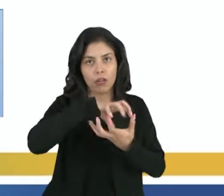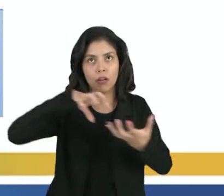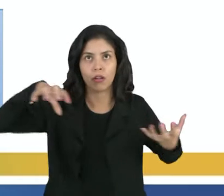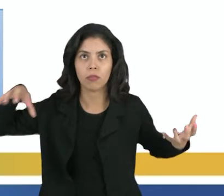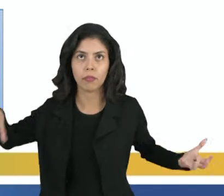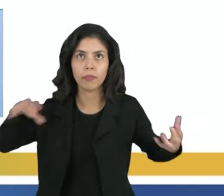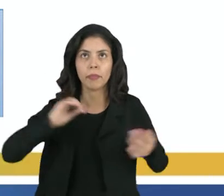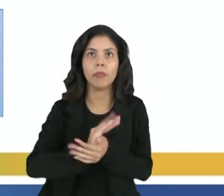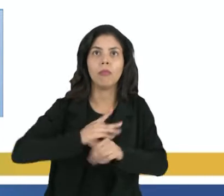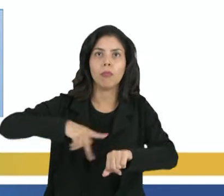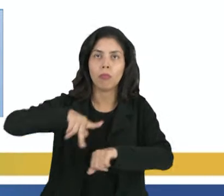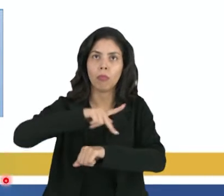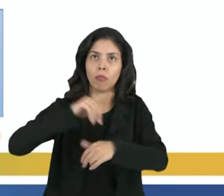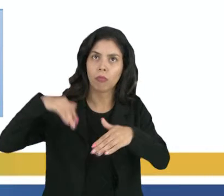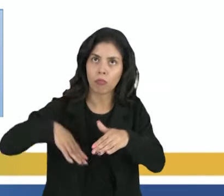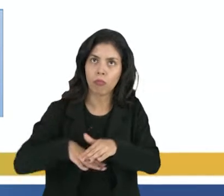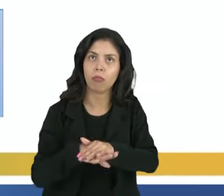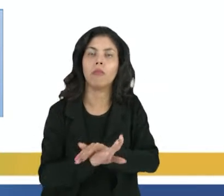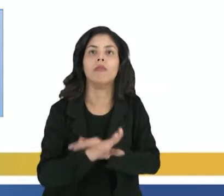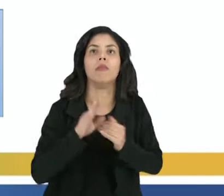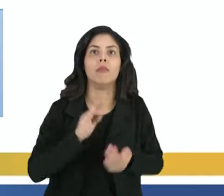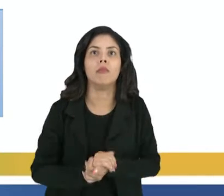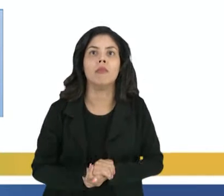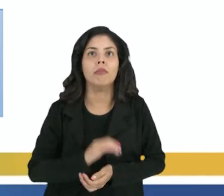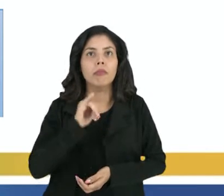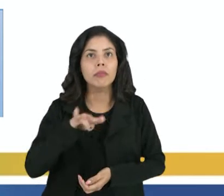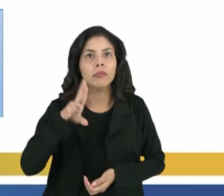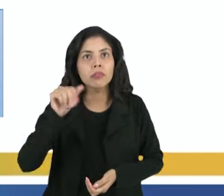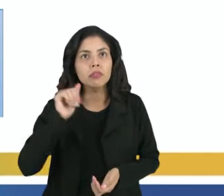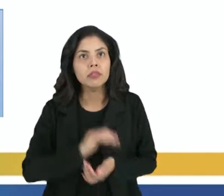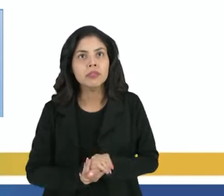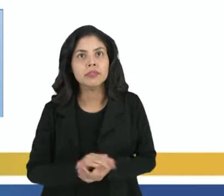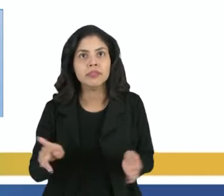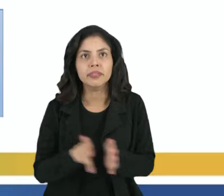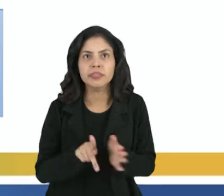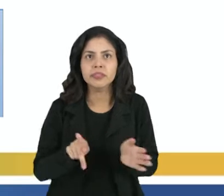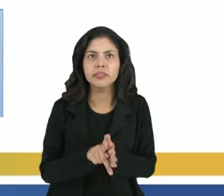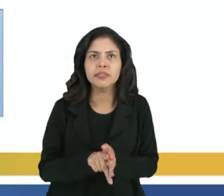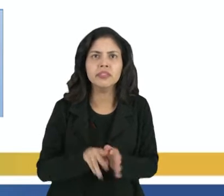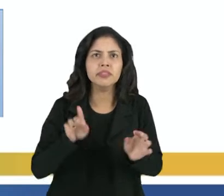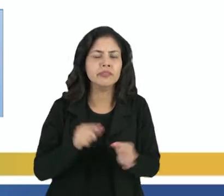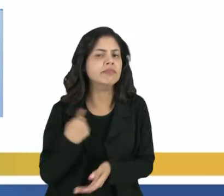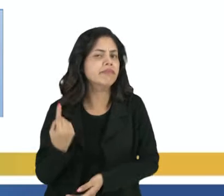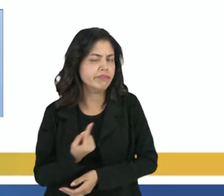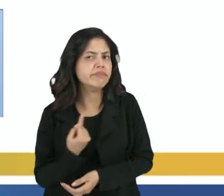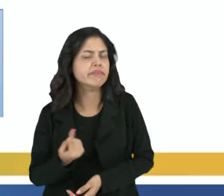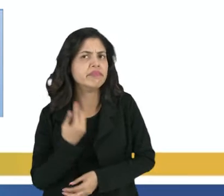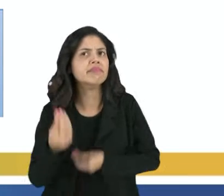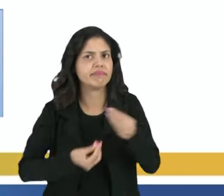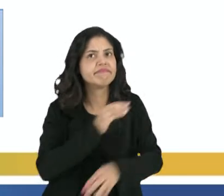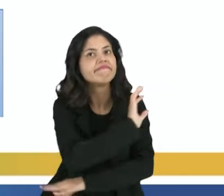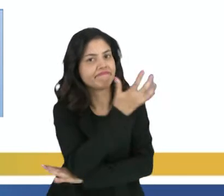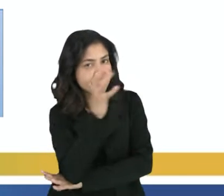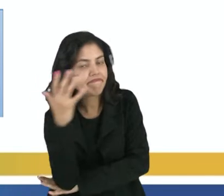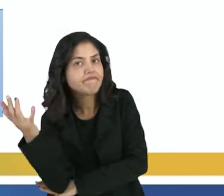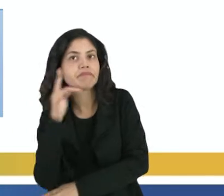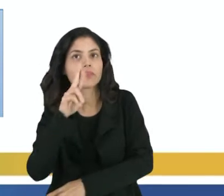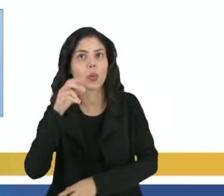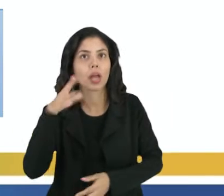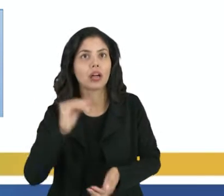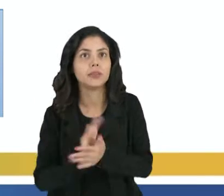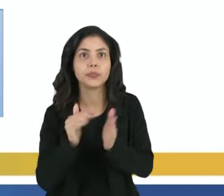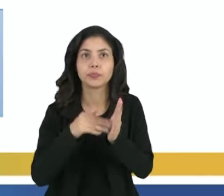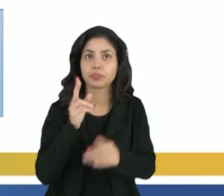dimensões continentais, o país abriga biomas tão distintos entre si como florestas